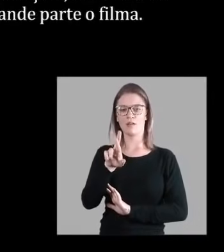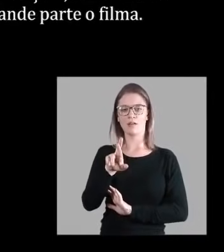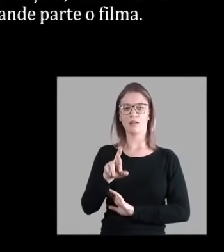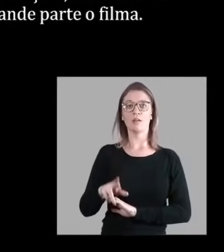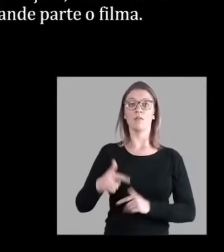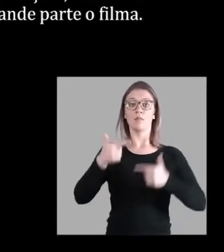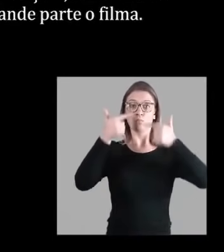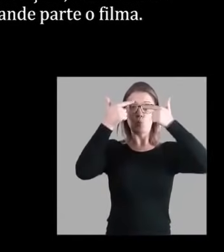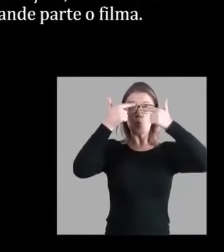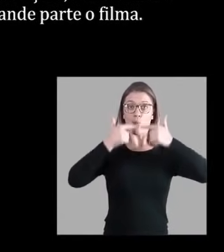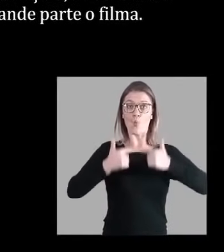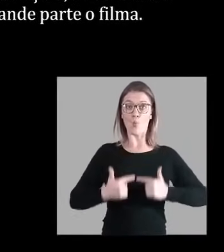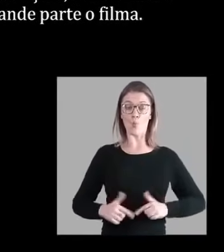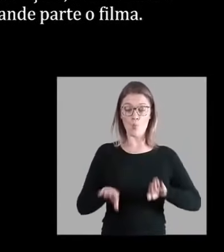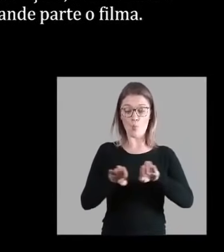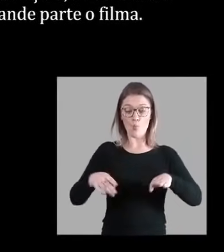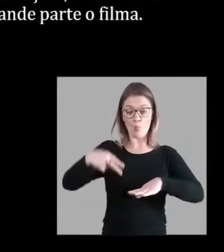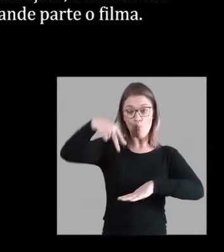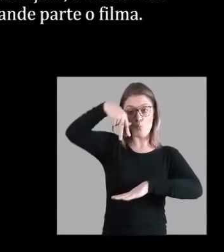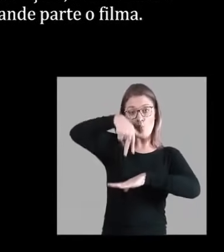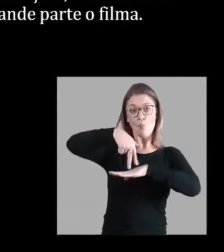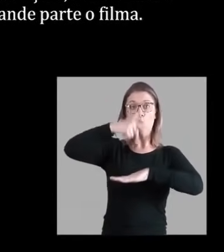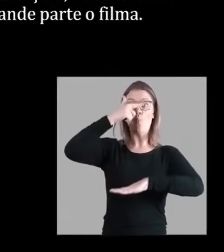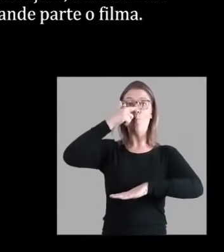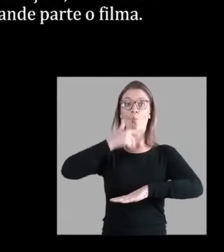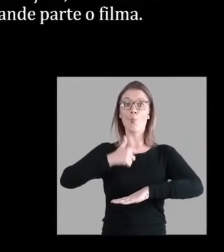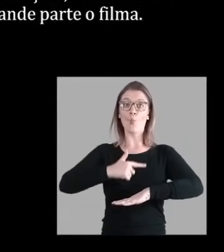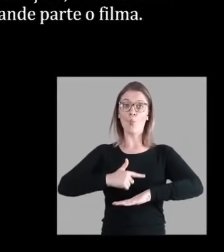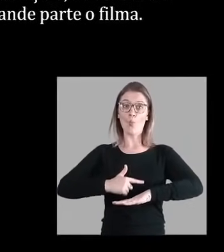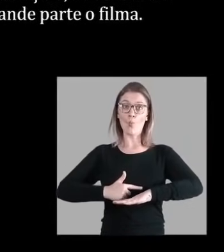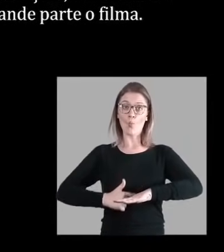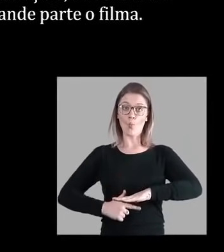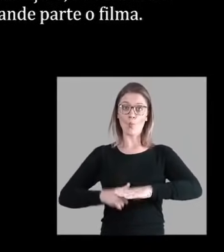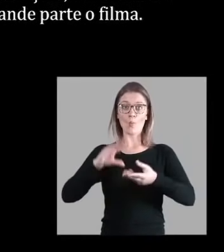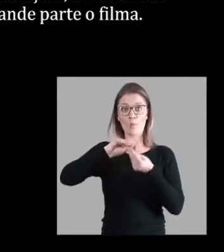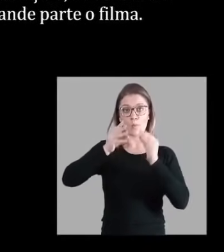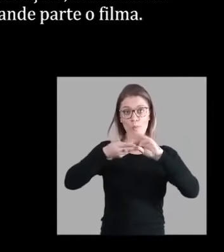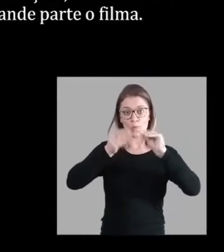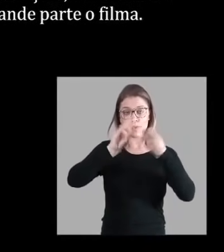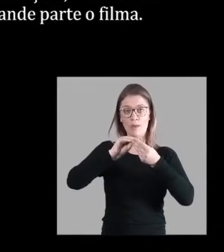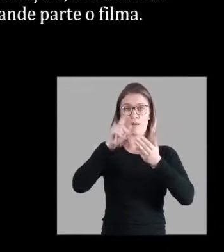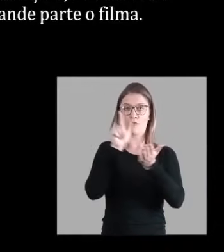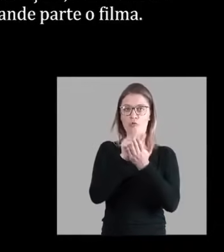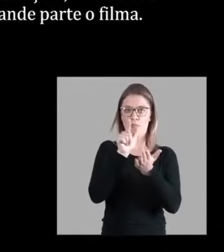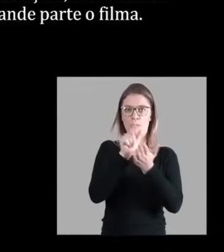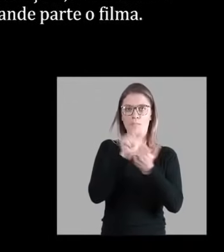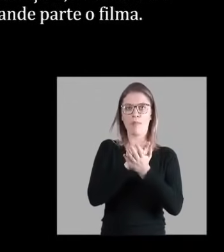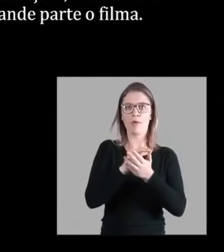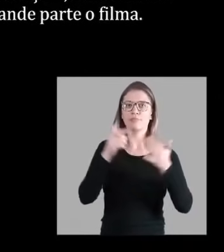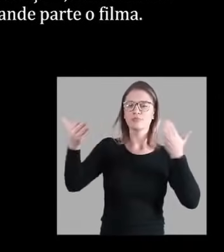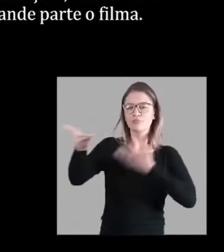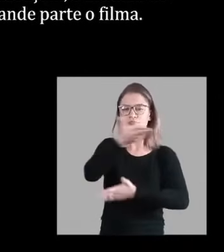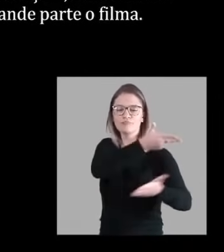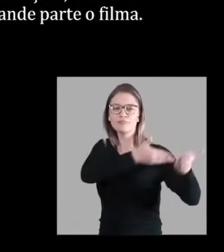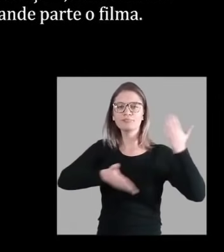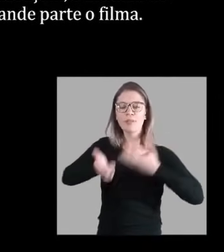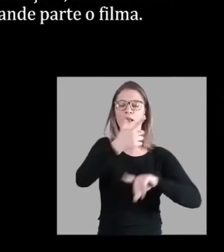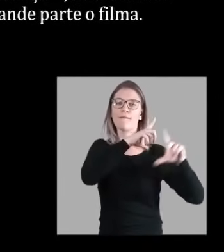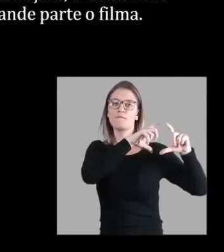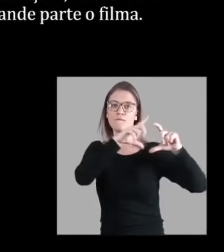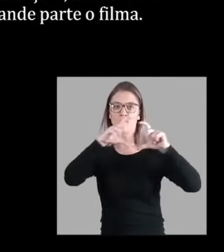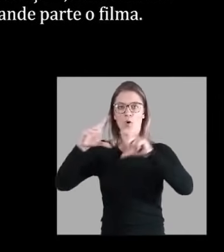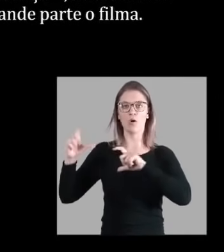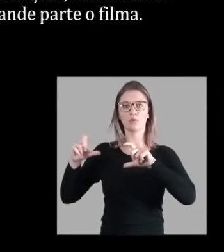nu sobre um tatame, manipulando um origami de papel de forma a sugerir a interação. Em fotos de divulgação,